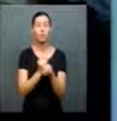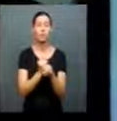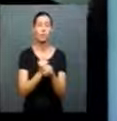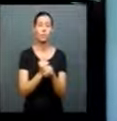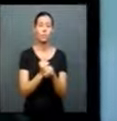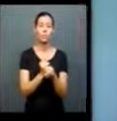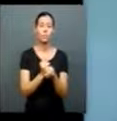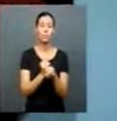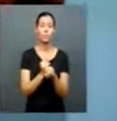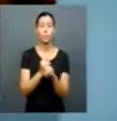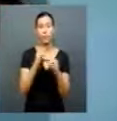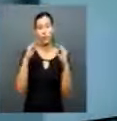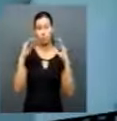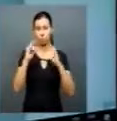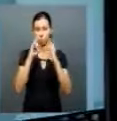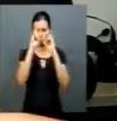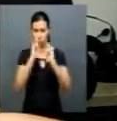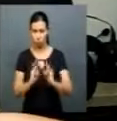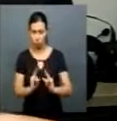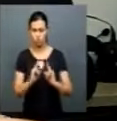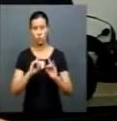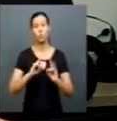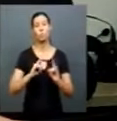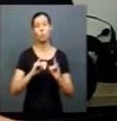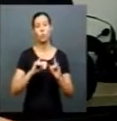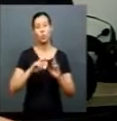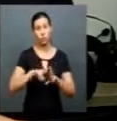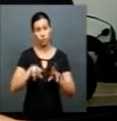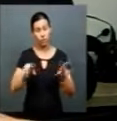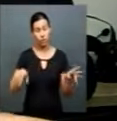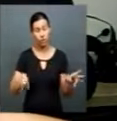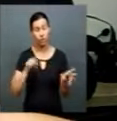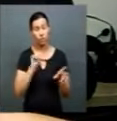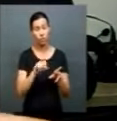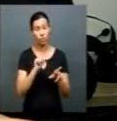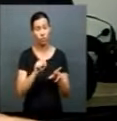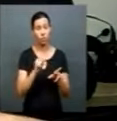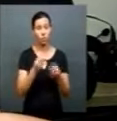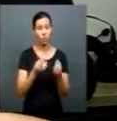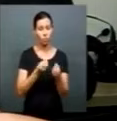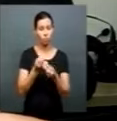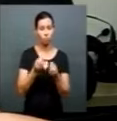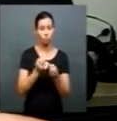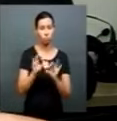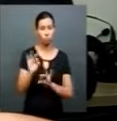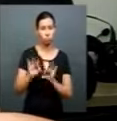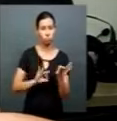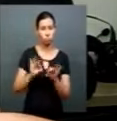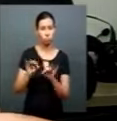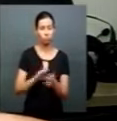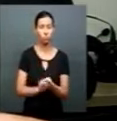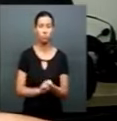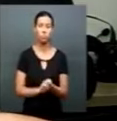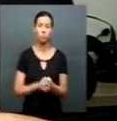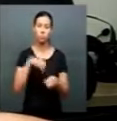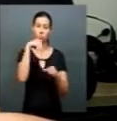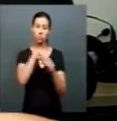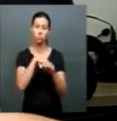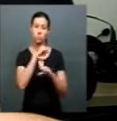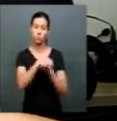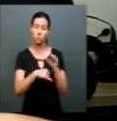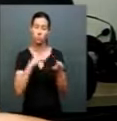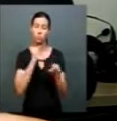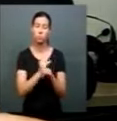até mudar as cores dos armários. A gente faz o trabalho de portar o projeto de um arquiteto para a tecnologia de realidade virtual. Então, ao